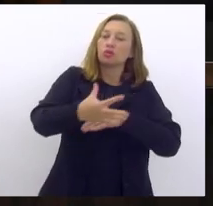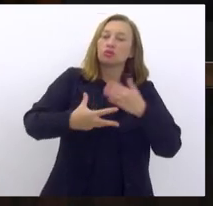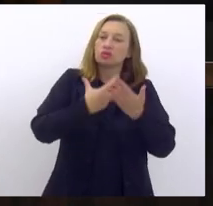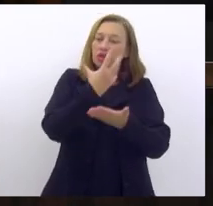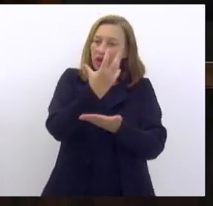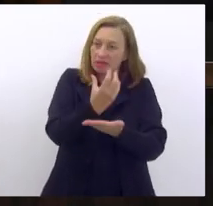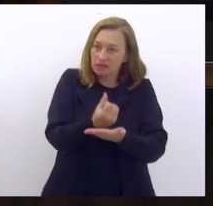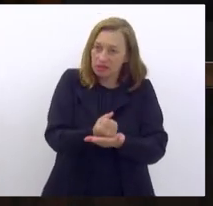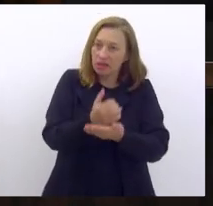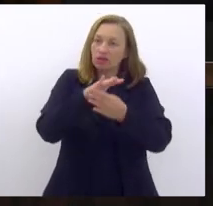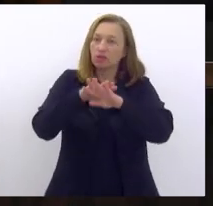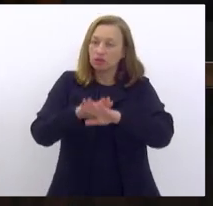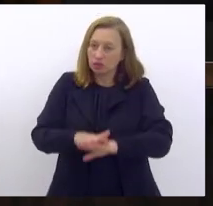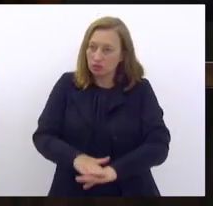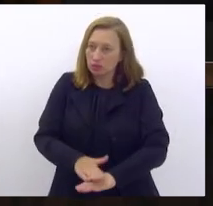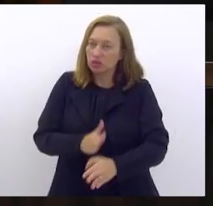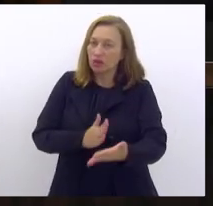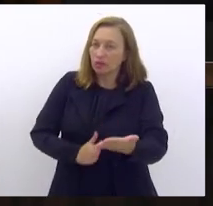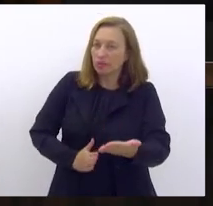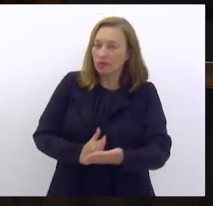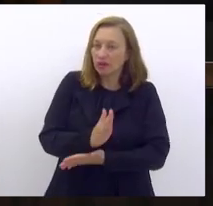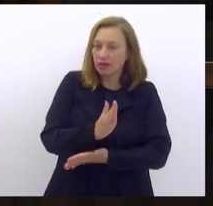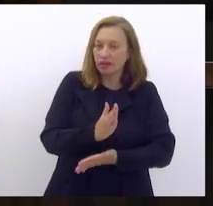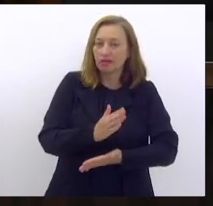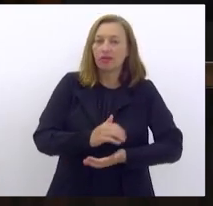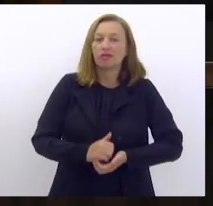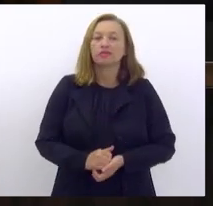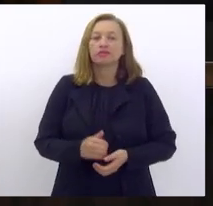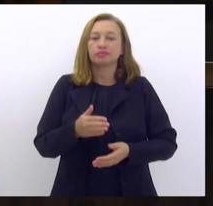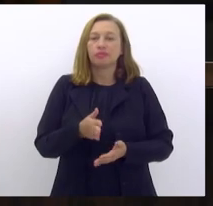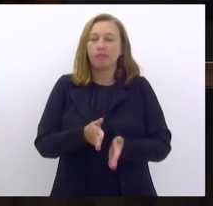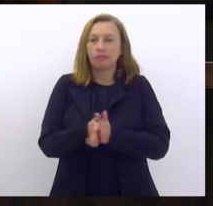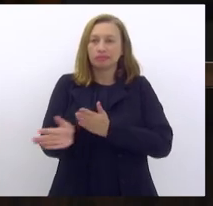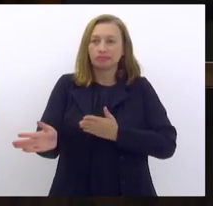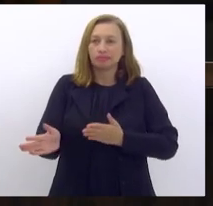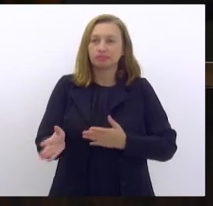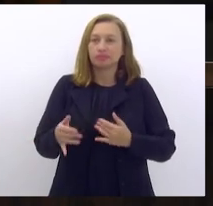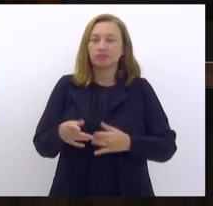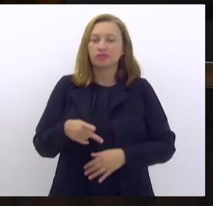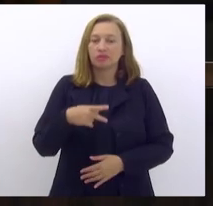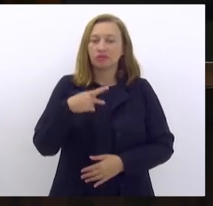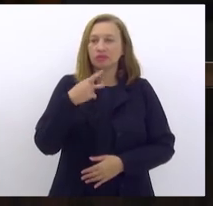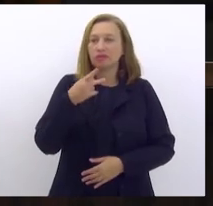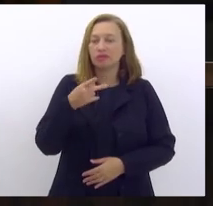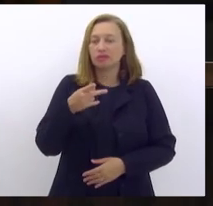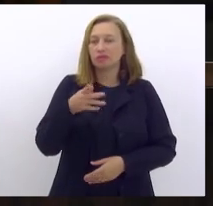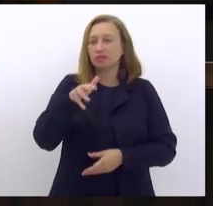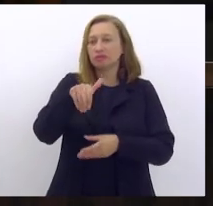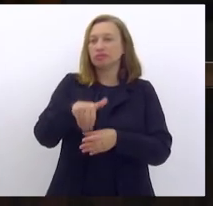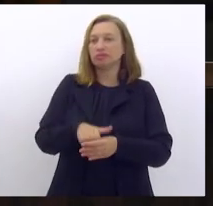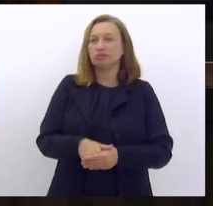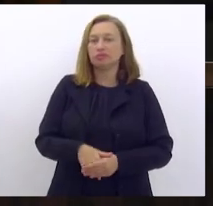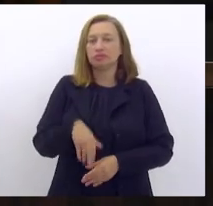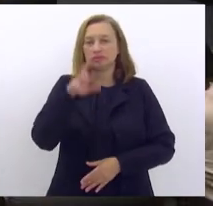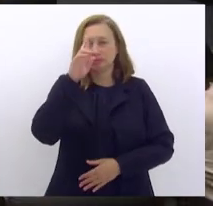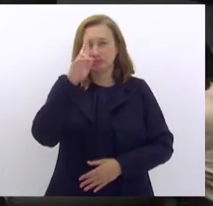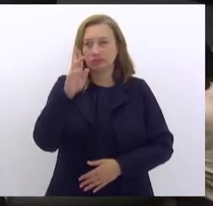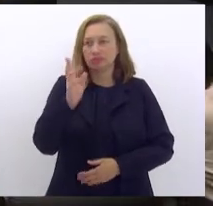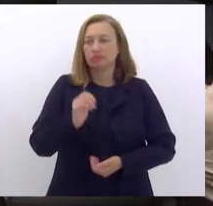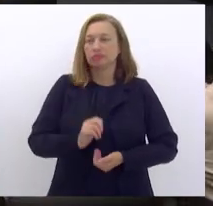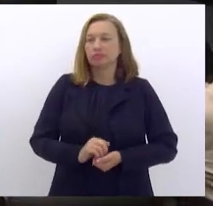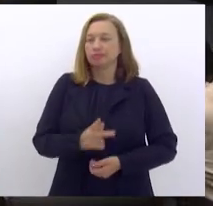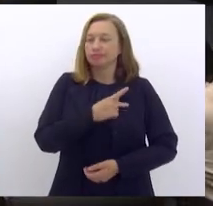aprovam, permaneçam como estão, aprovado. Vai, outorga. Declaração de voto, presidente. Declaração de voto, nossa nobre